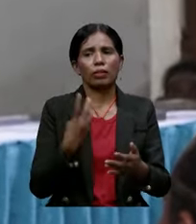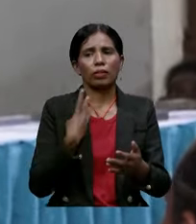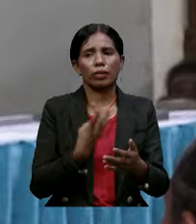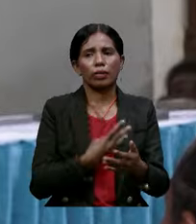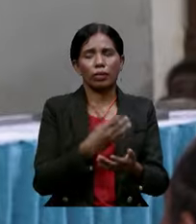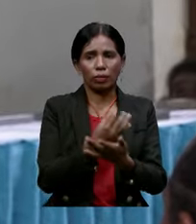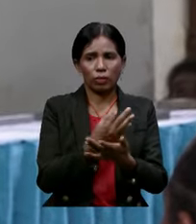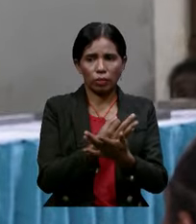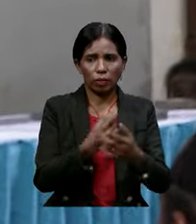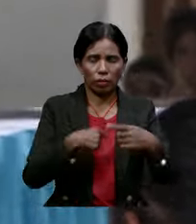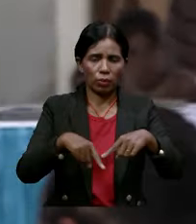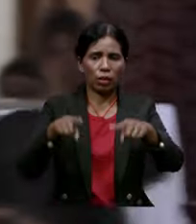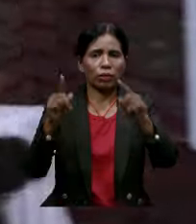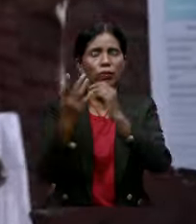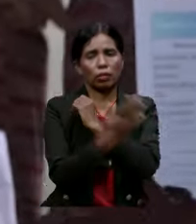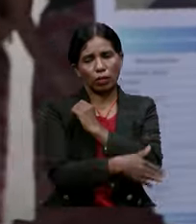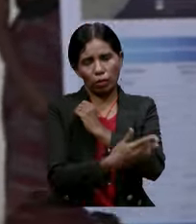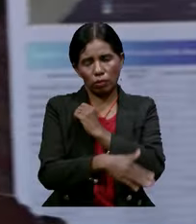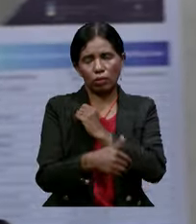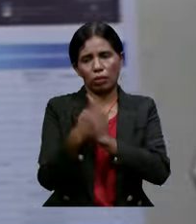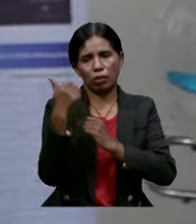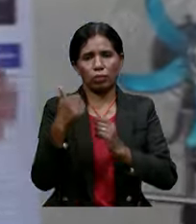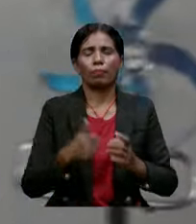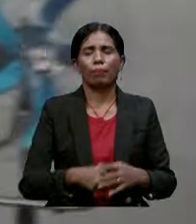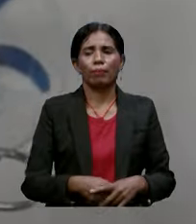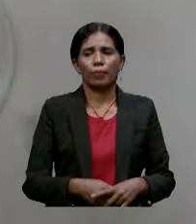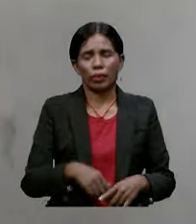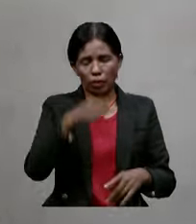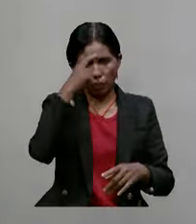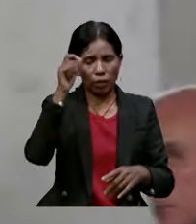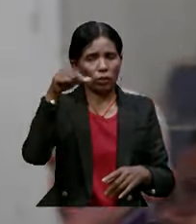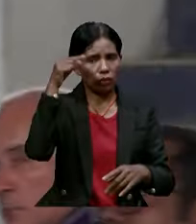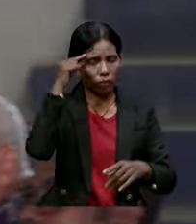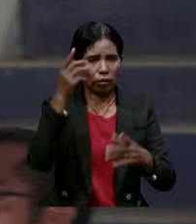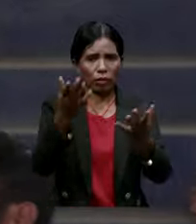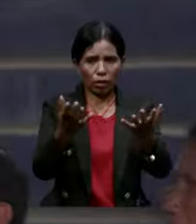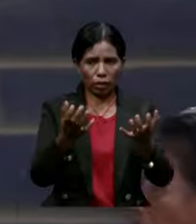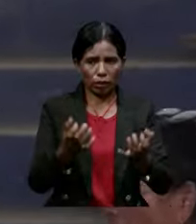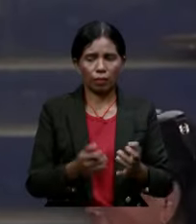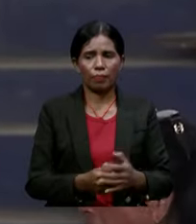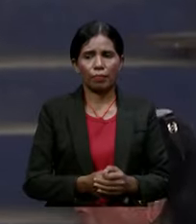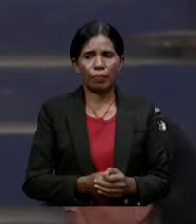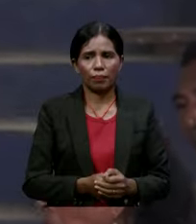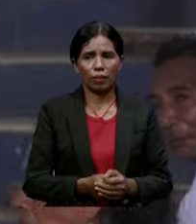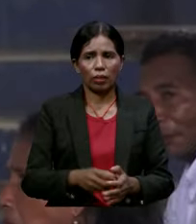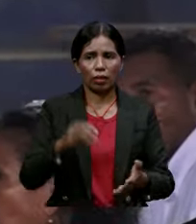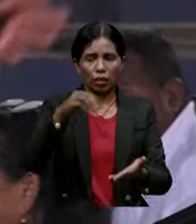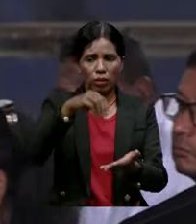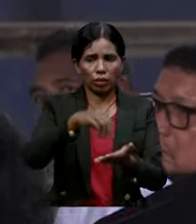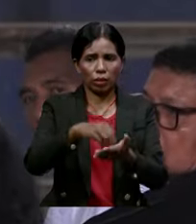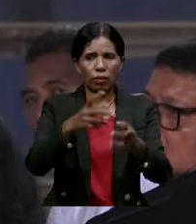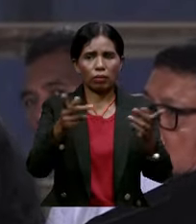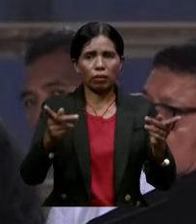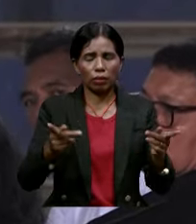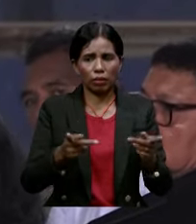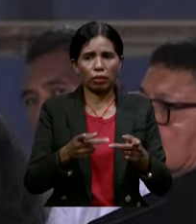ossa, barro tu rei liu. Também lembra que o governo a cara que é, a tu cria condições